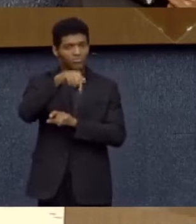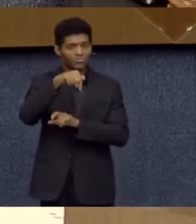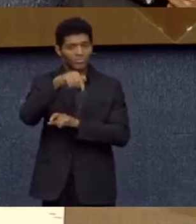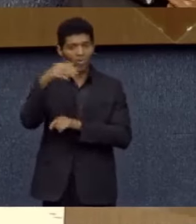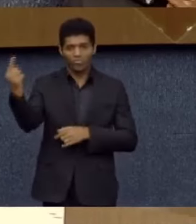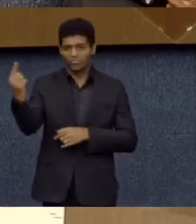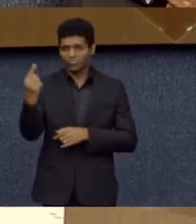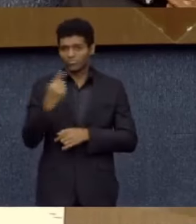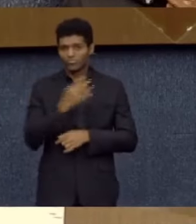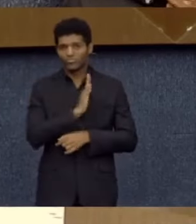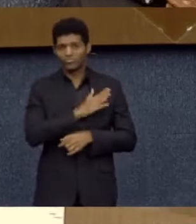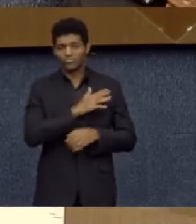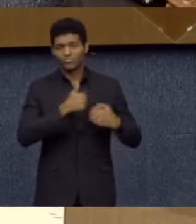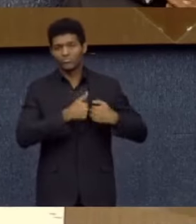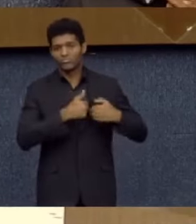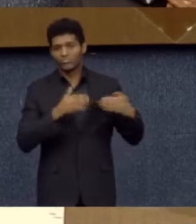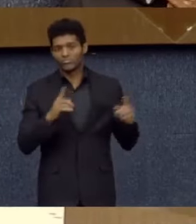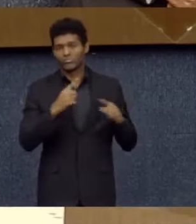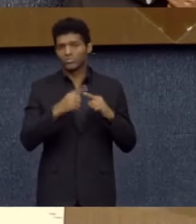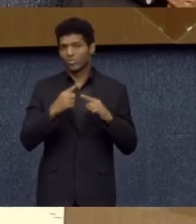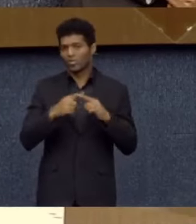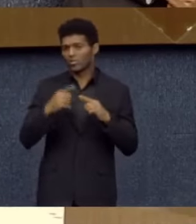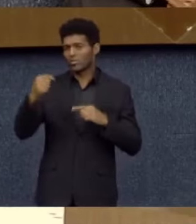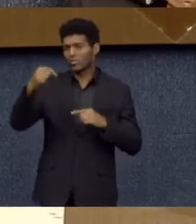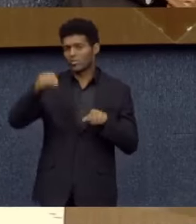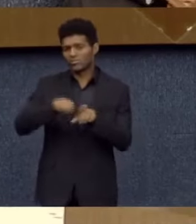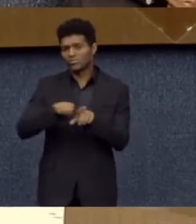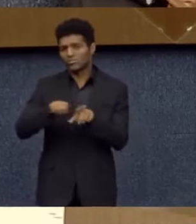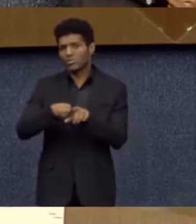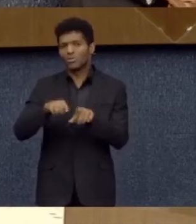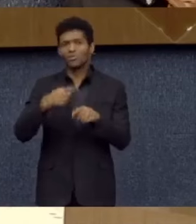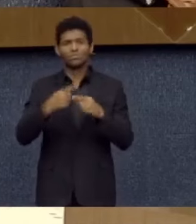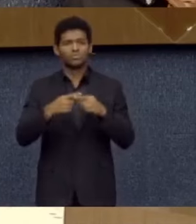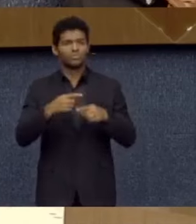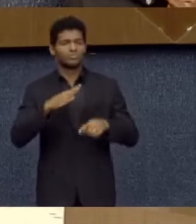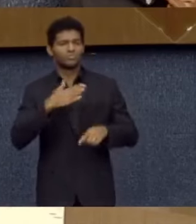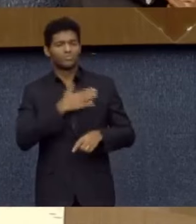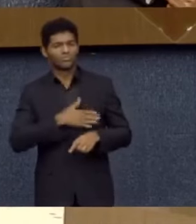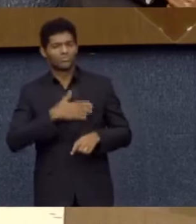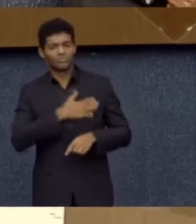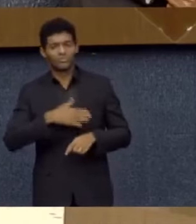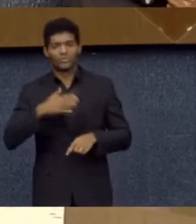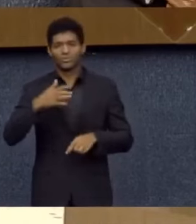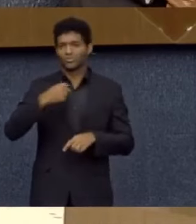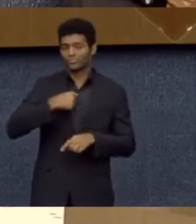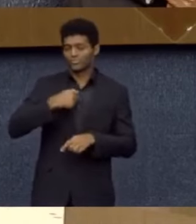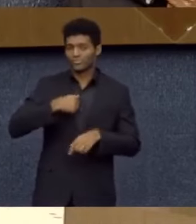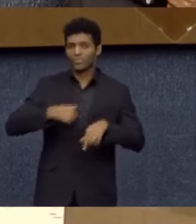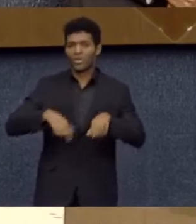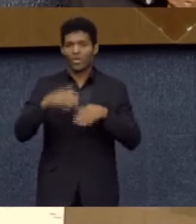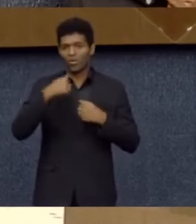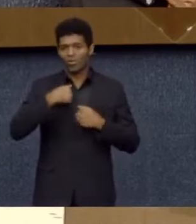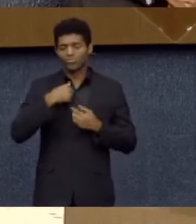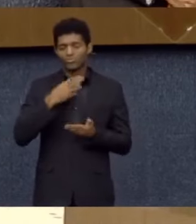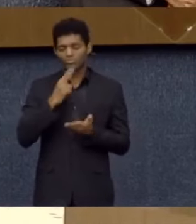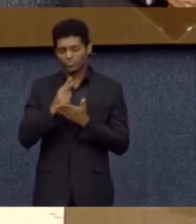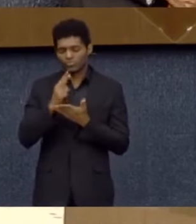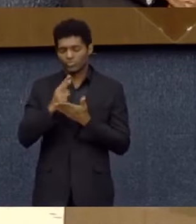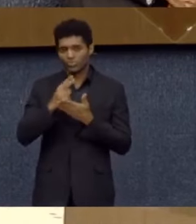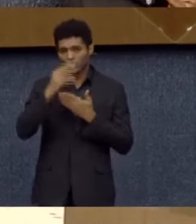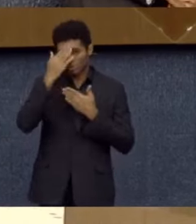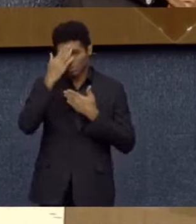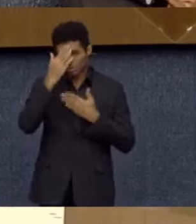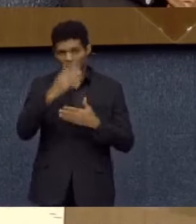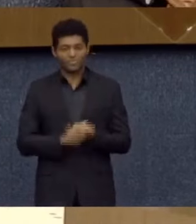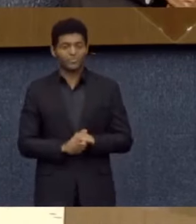aberto, veio porque gosta de mim, veio para me prestigiar. Sou eternamente grata. Obrigada por